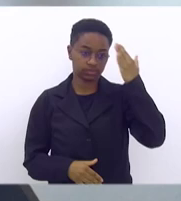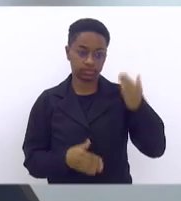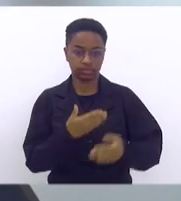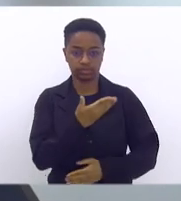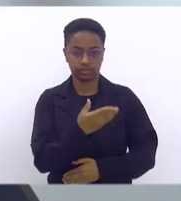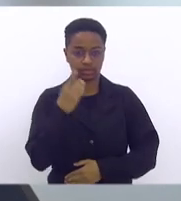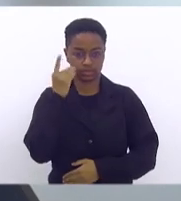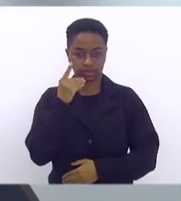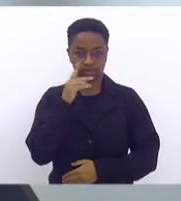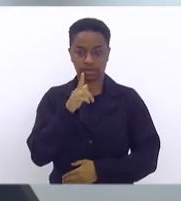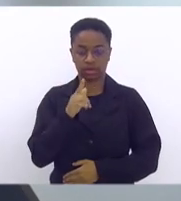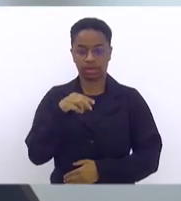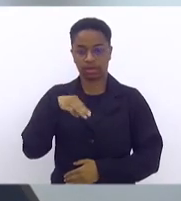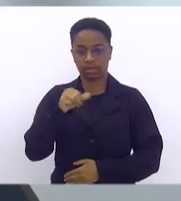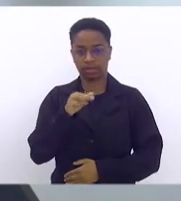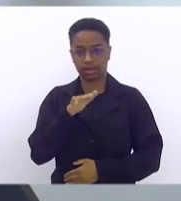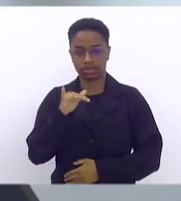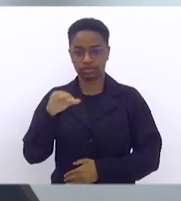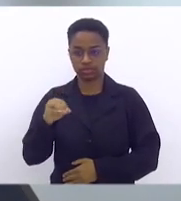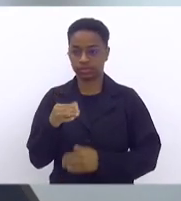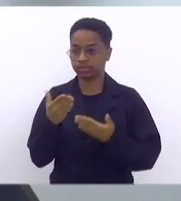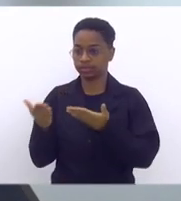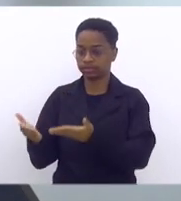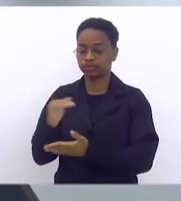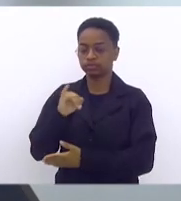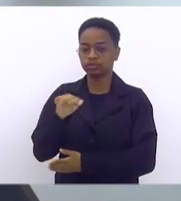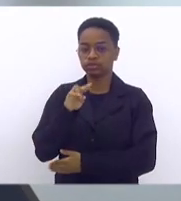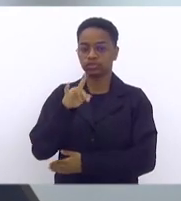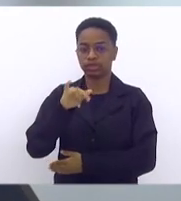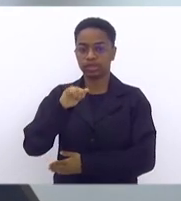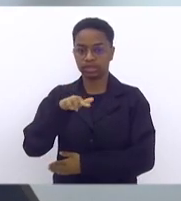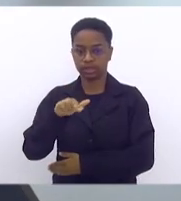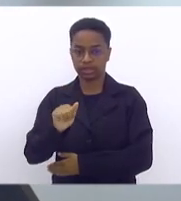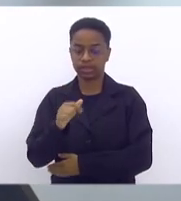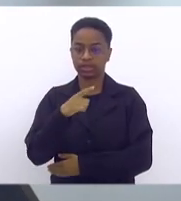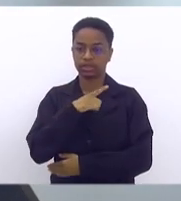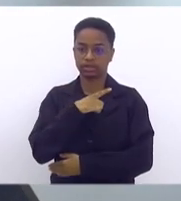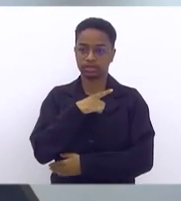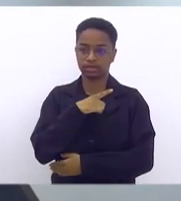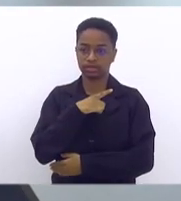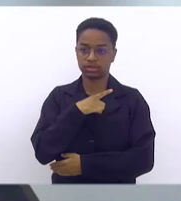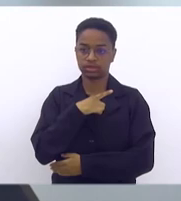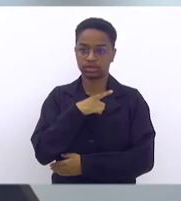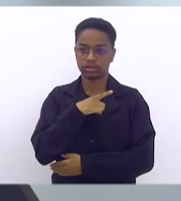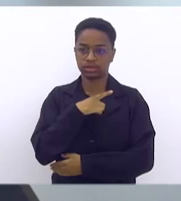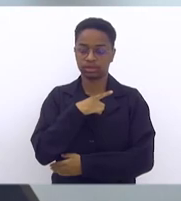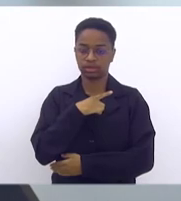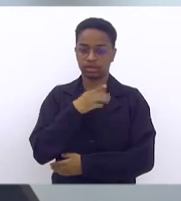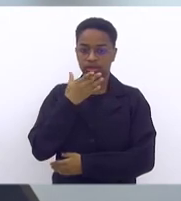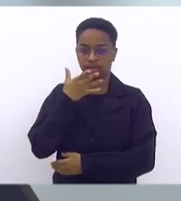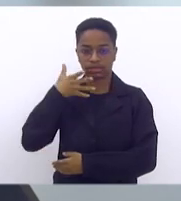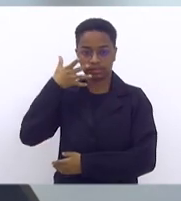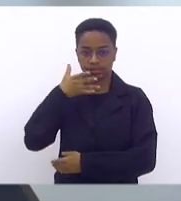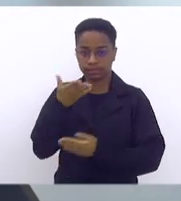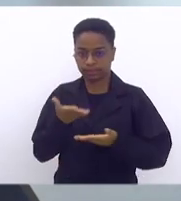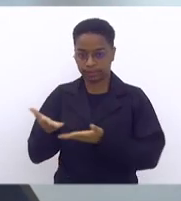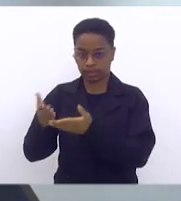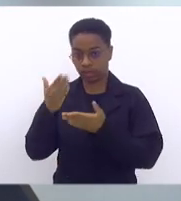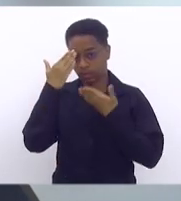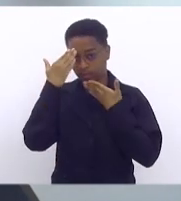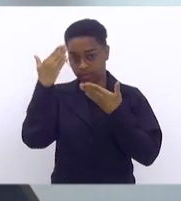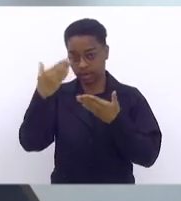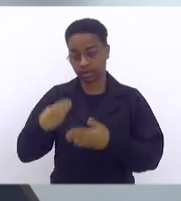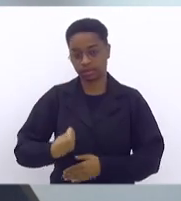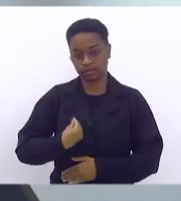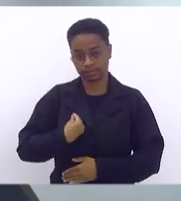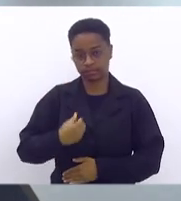senhor deputado Gualberto. Senhora Juliana Sanches, a senhora tem... aí franqueada a palavra. Muito obrigada pela sua